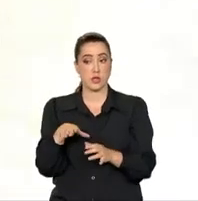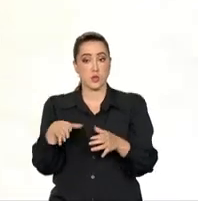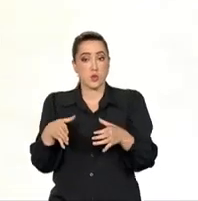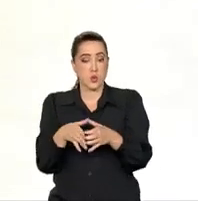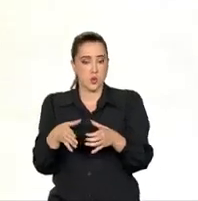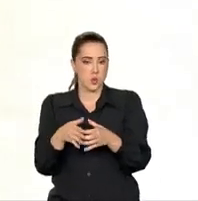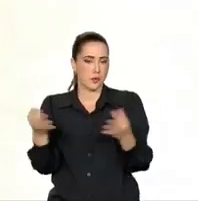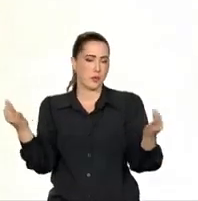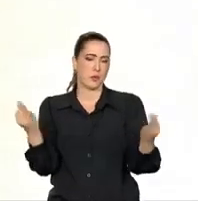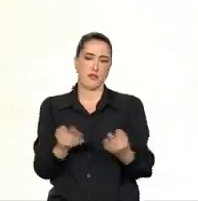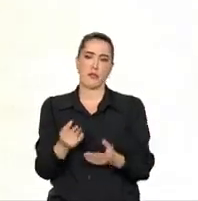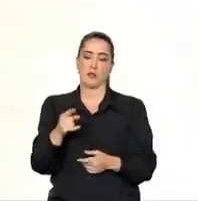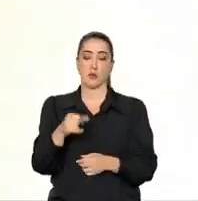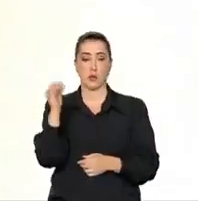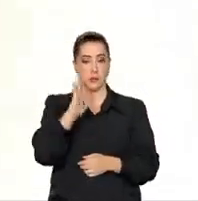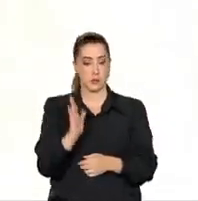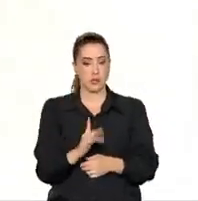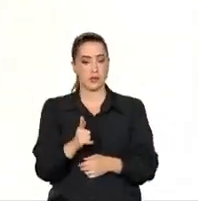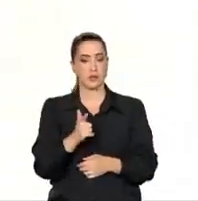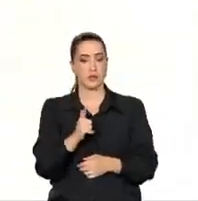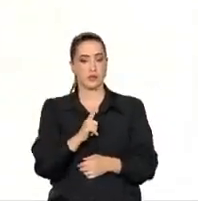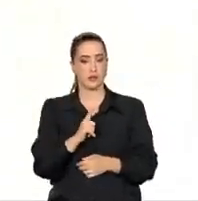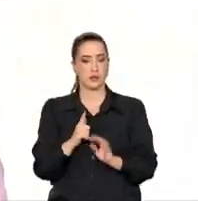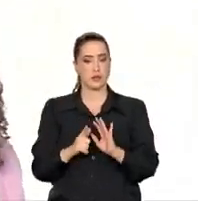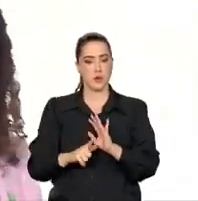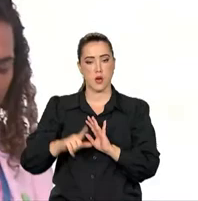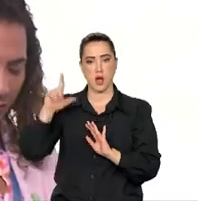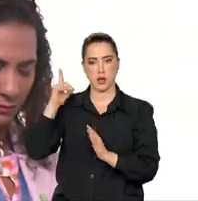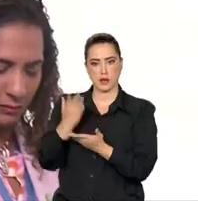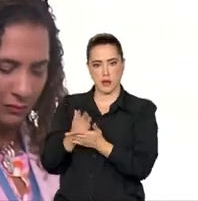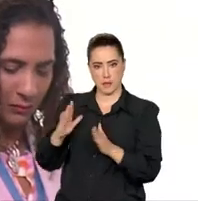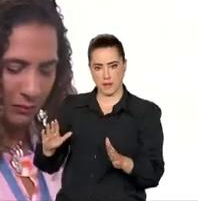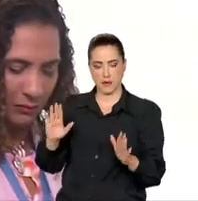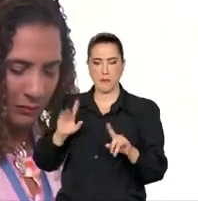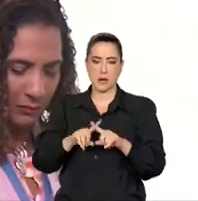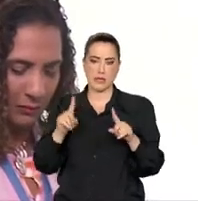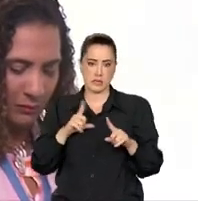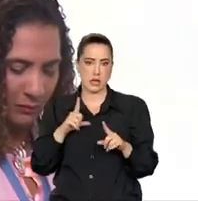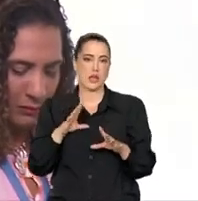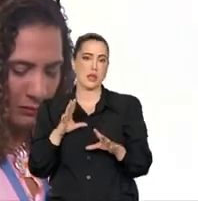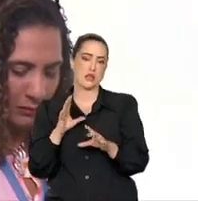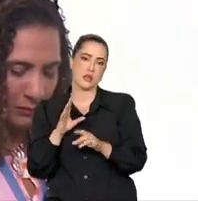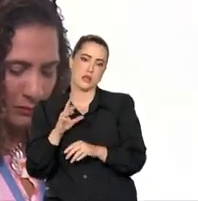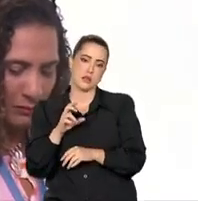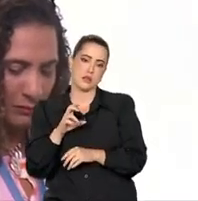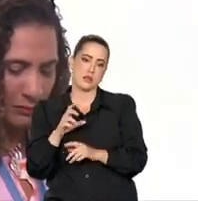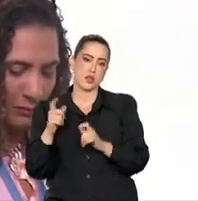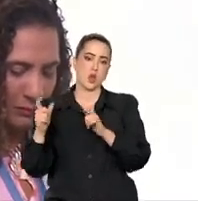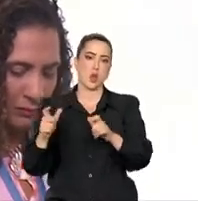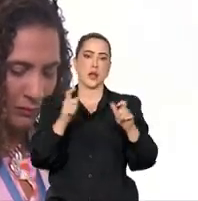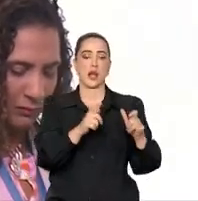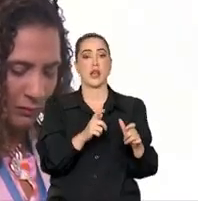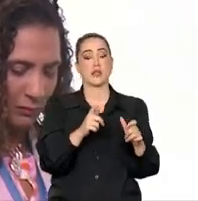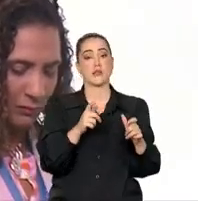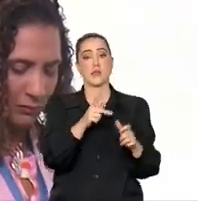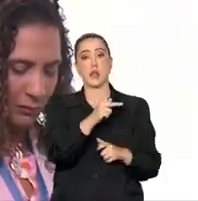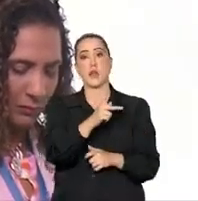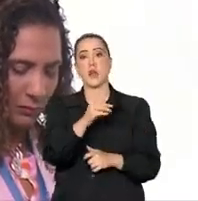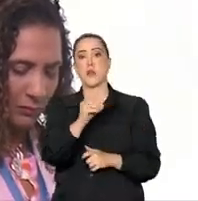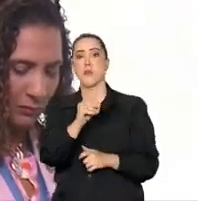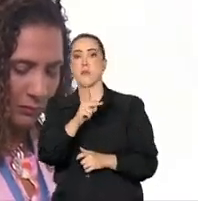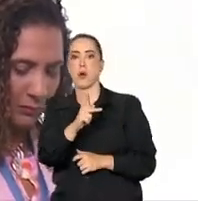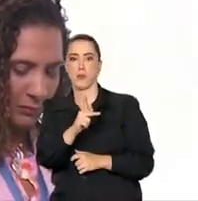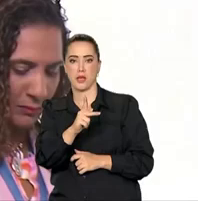é extraordinária. E o Brasil desmontou, mas ainda tem uns saldos aí de centros POPs, centros